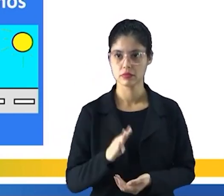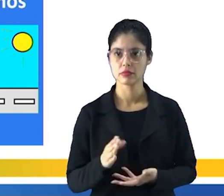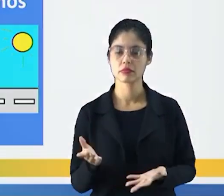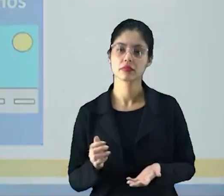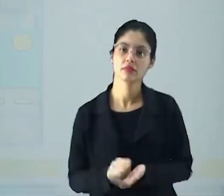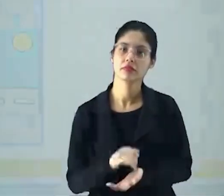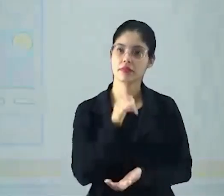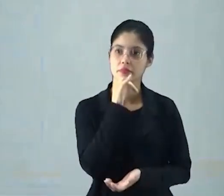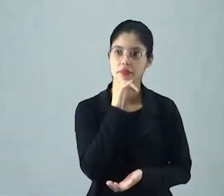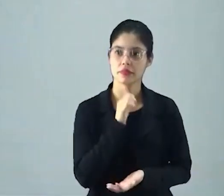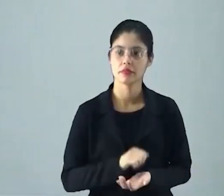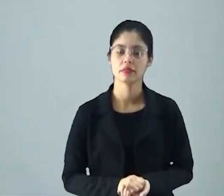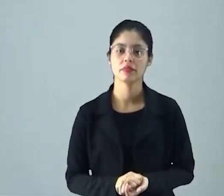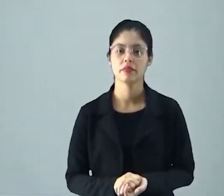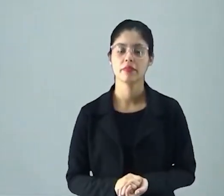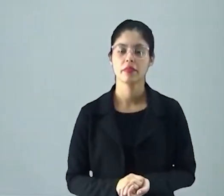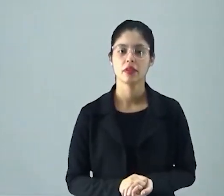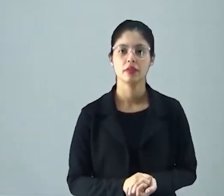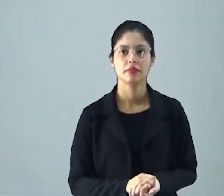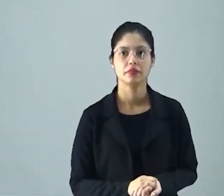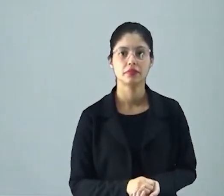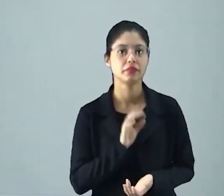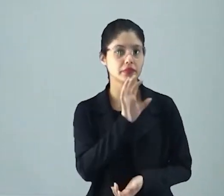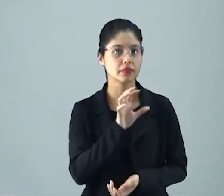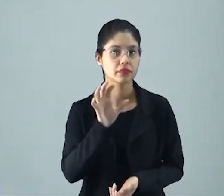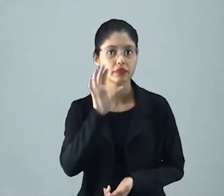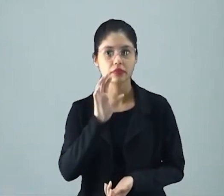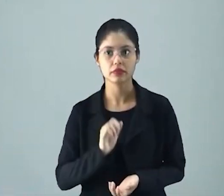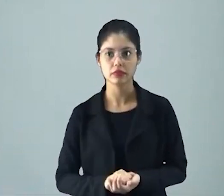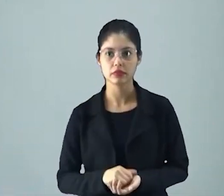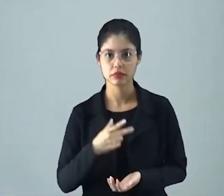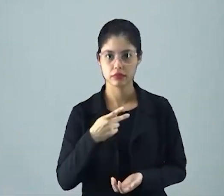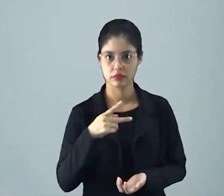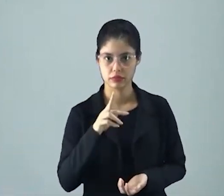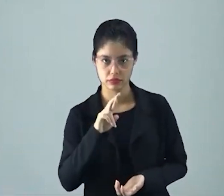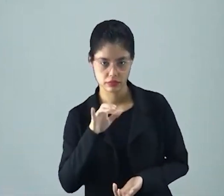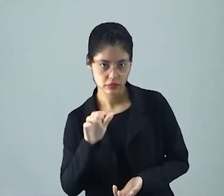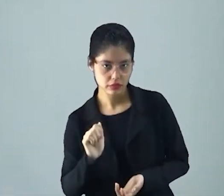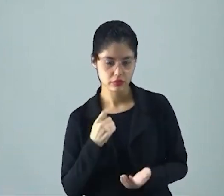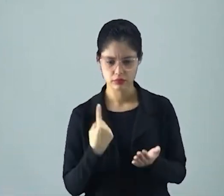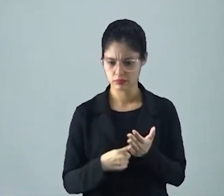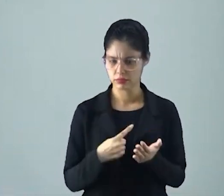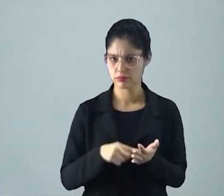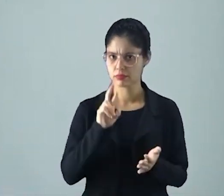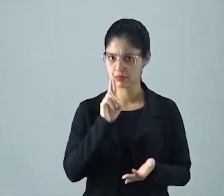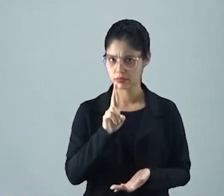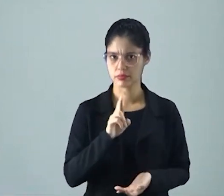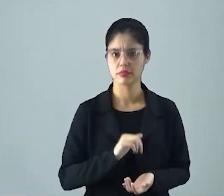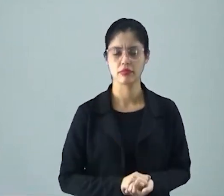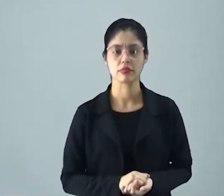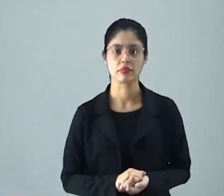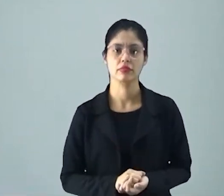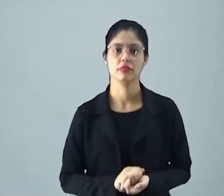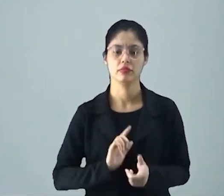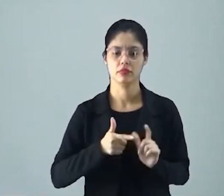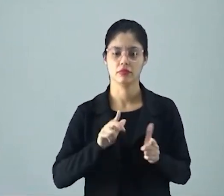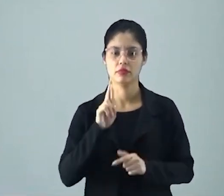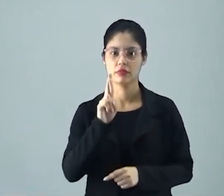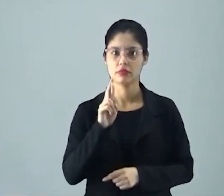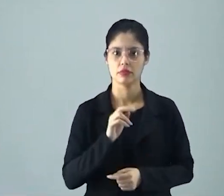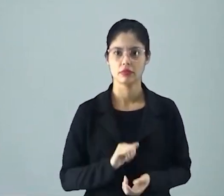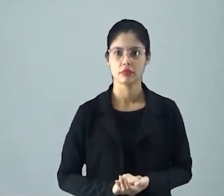né? Por exemplo, tem regiões que falam porta, marca muito o R, né? A letra